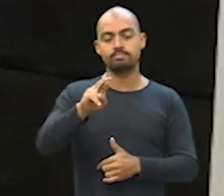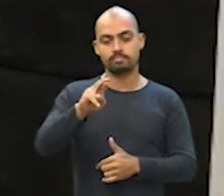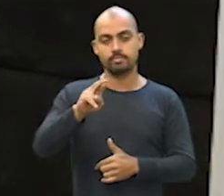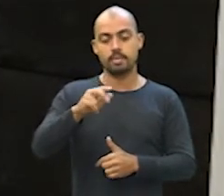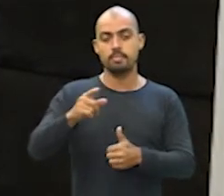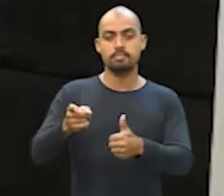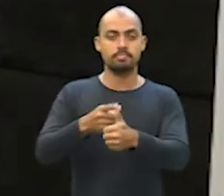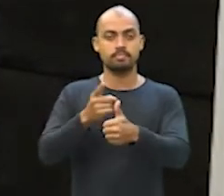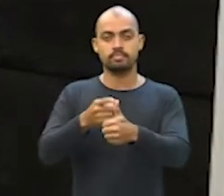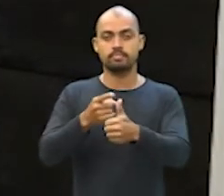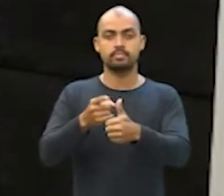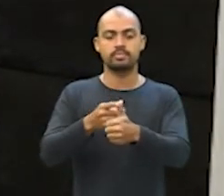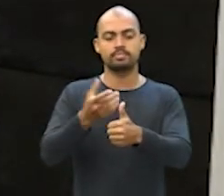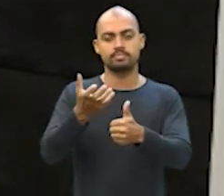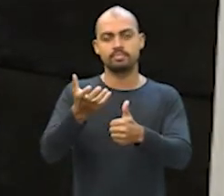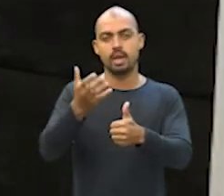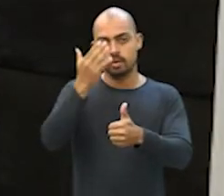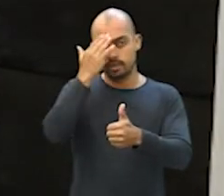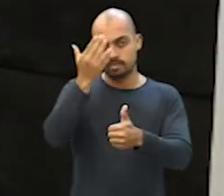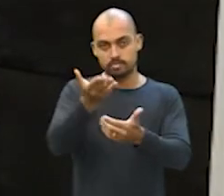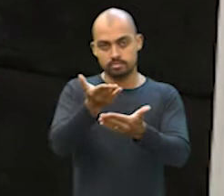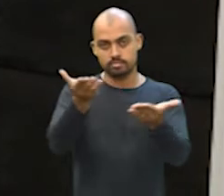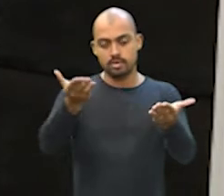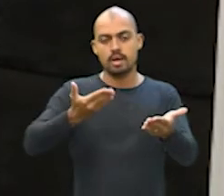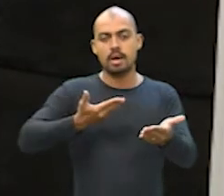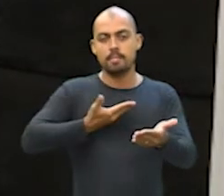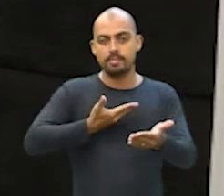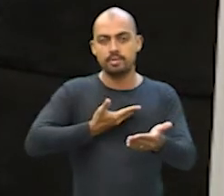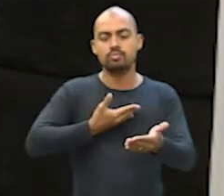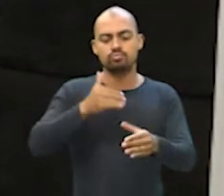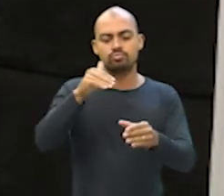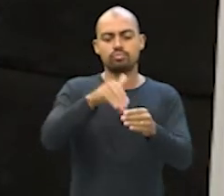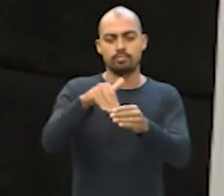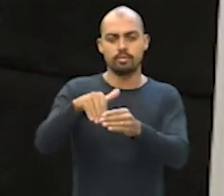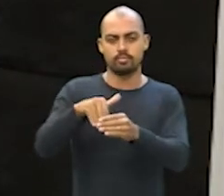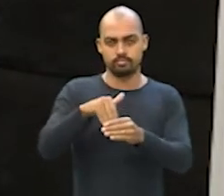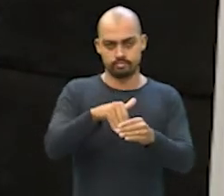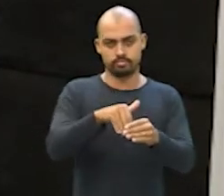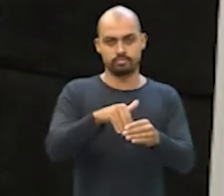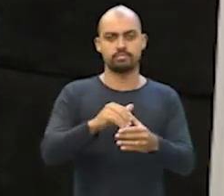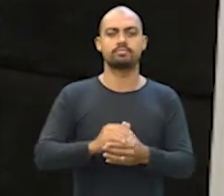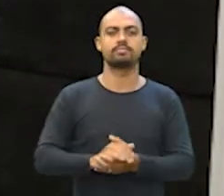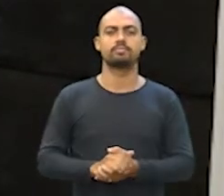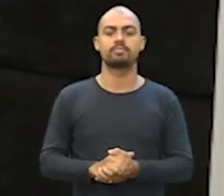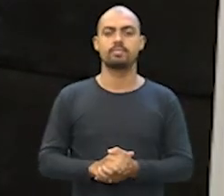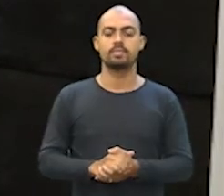Farmácia e, em primeiro lugar, gostaria de agradecer aos amigos que votaram em mim,